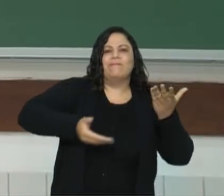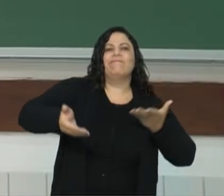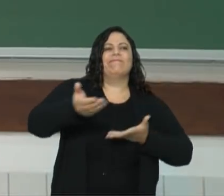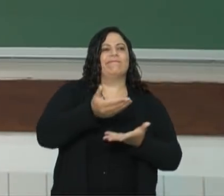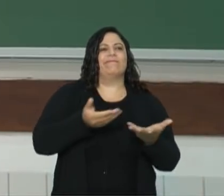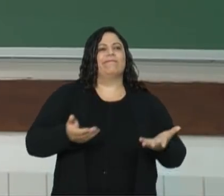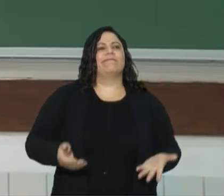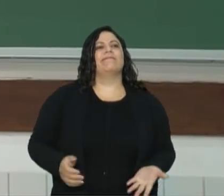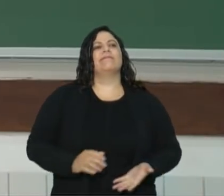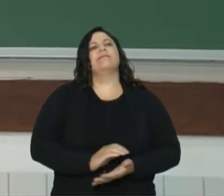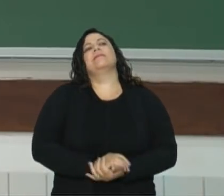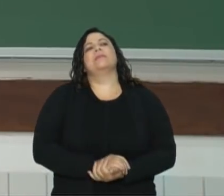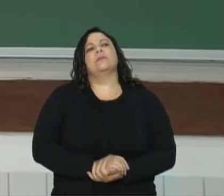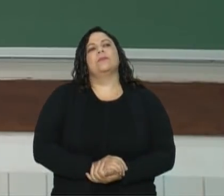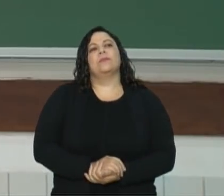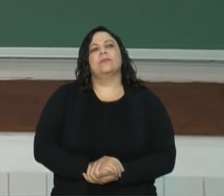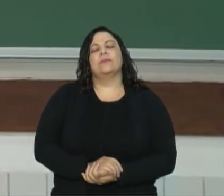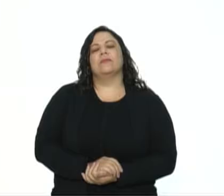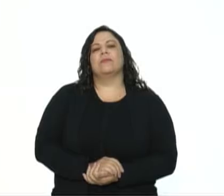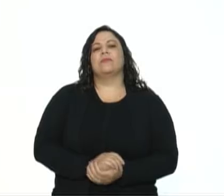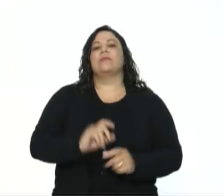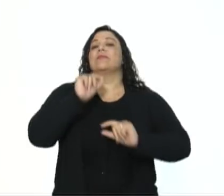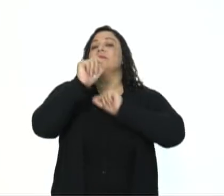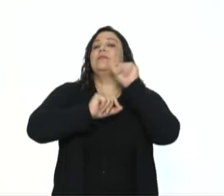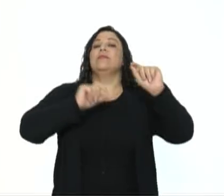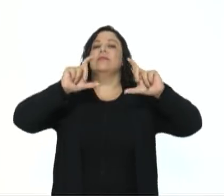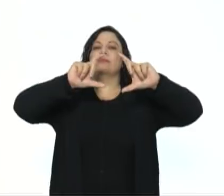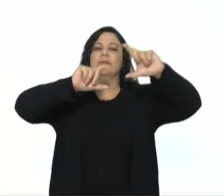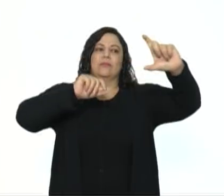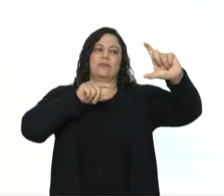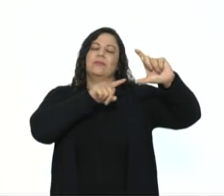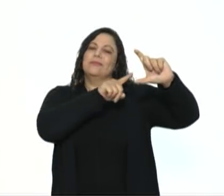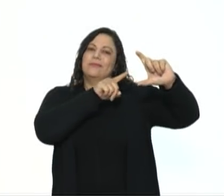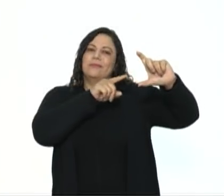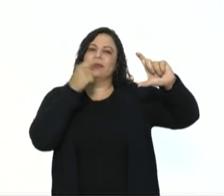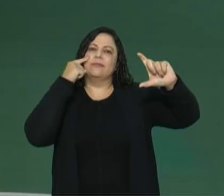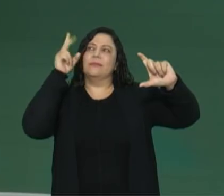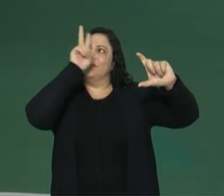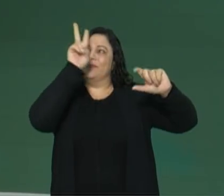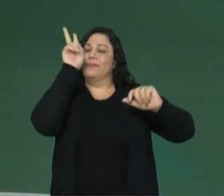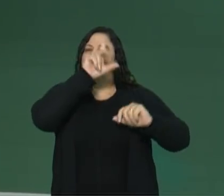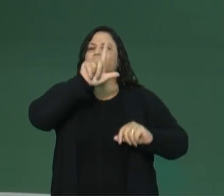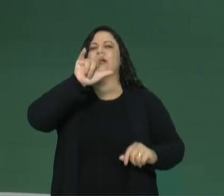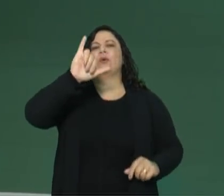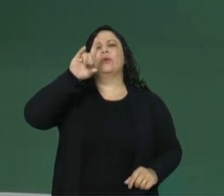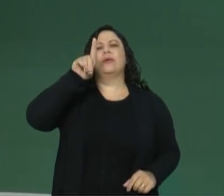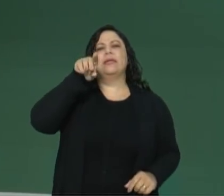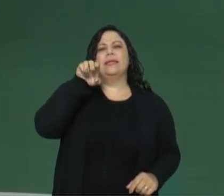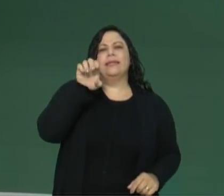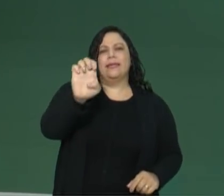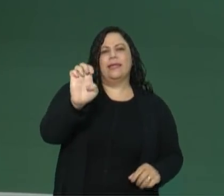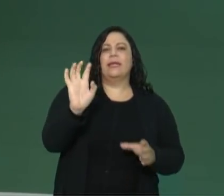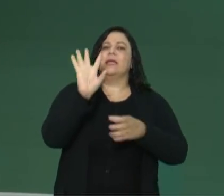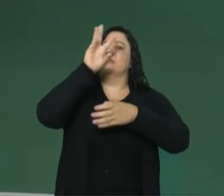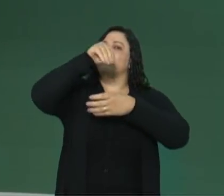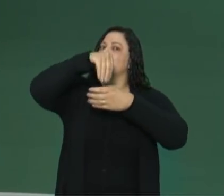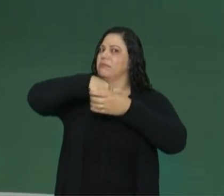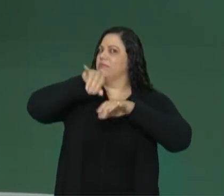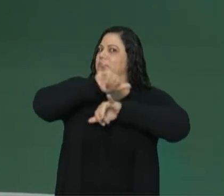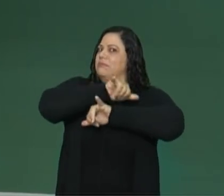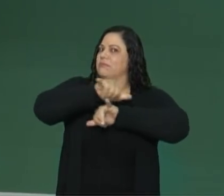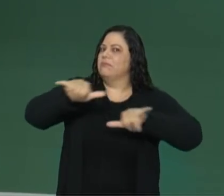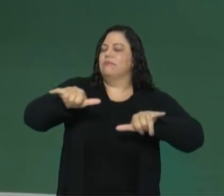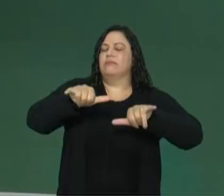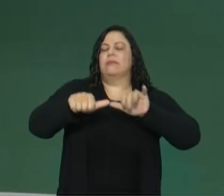modo geral, tá? Quais são os elementos do lead? Então, lembrando que o lead dentro da notícia é o